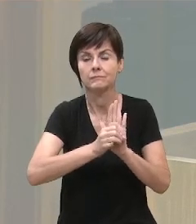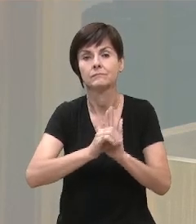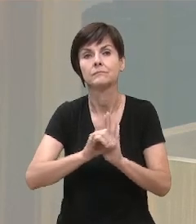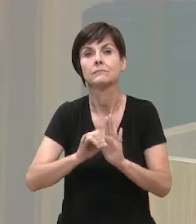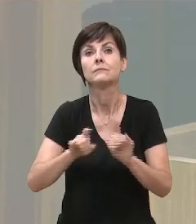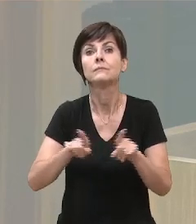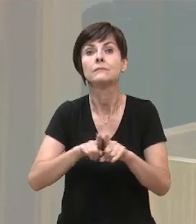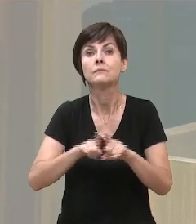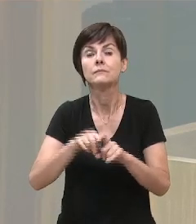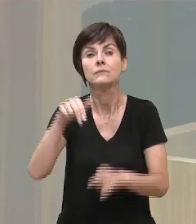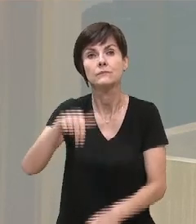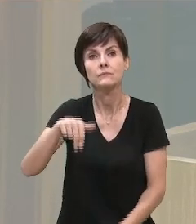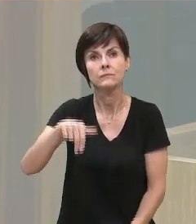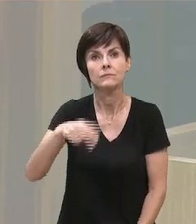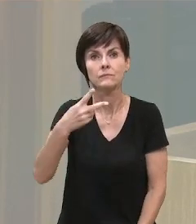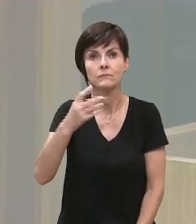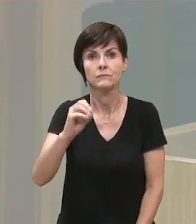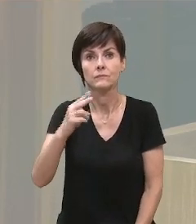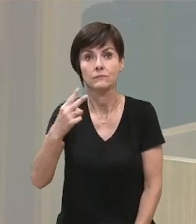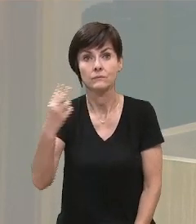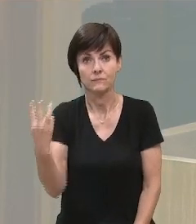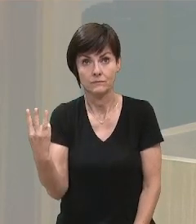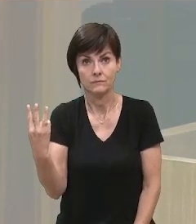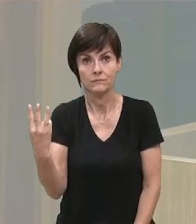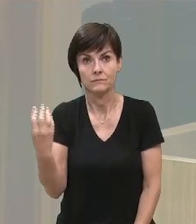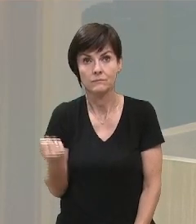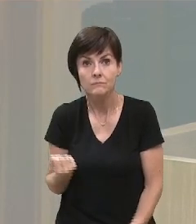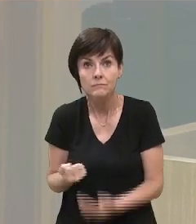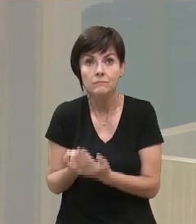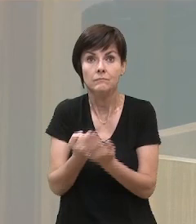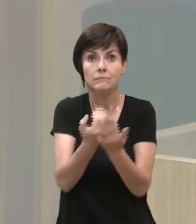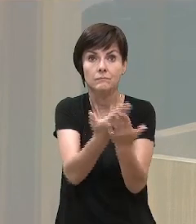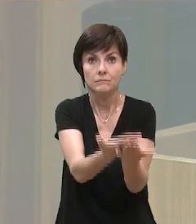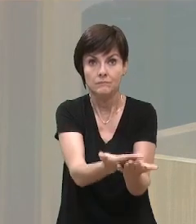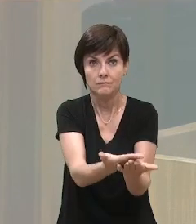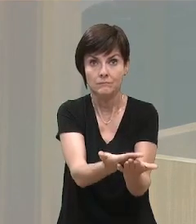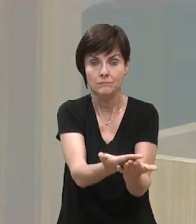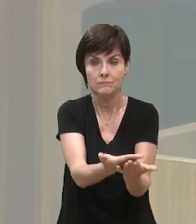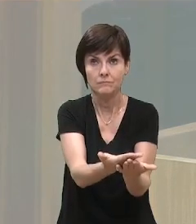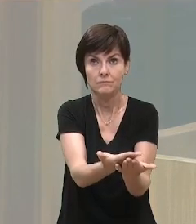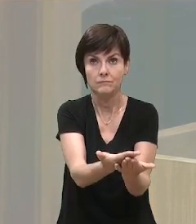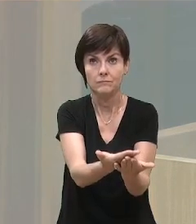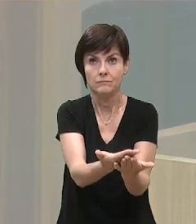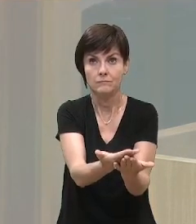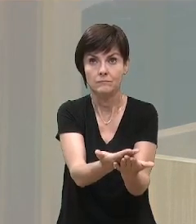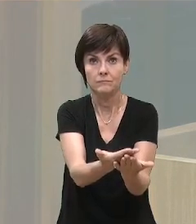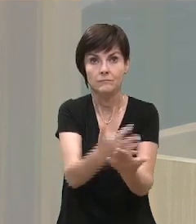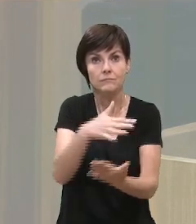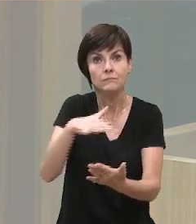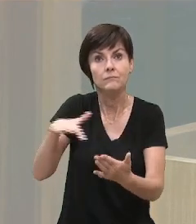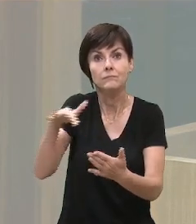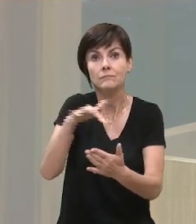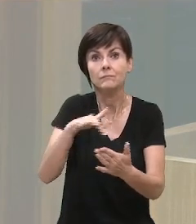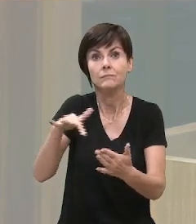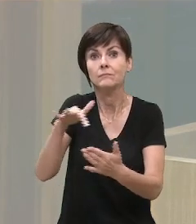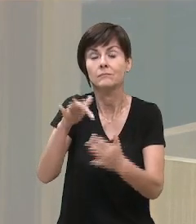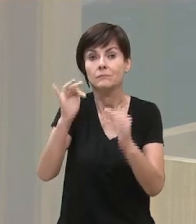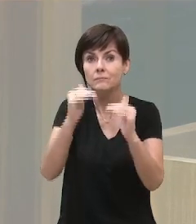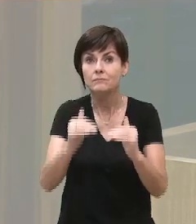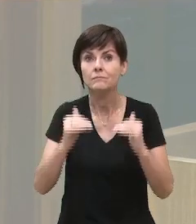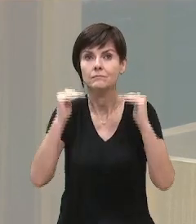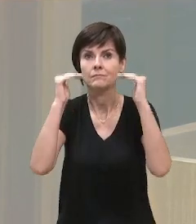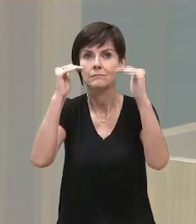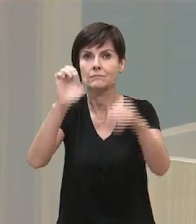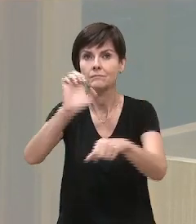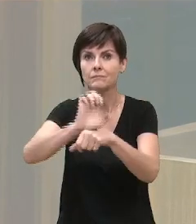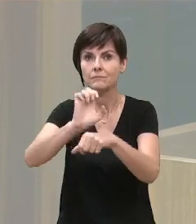Em novembro de 2023, a CELIC encaminhou para o Tribunal de Contas do Estado e em